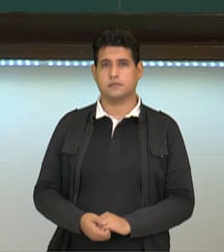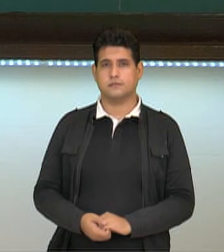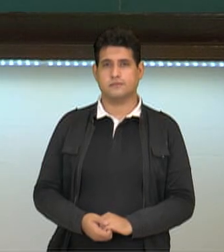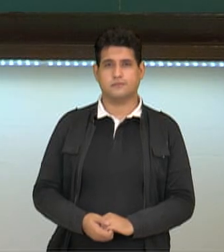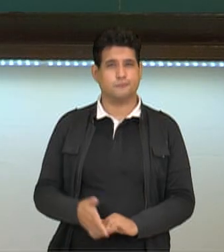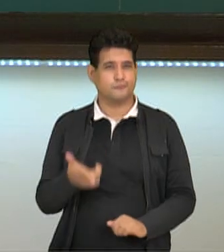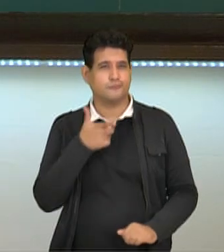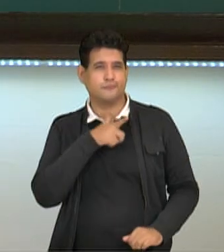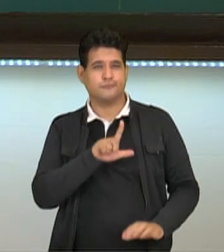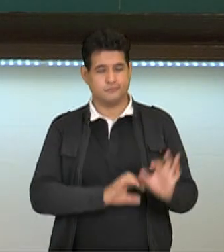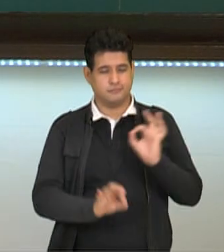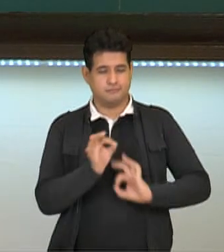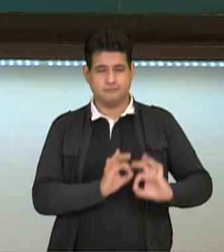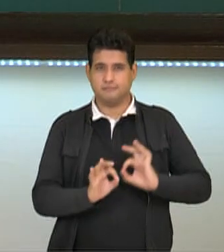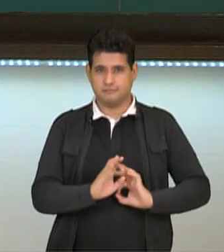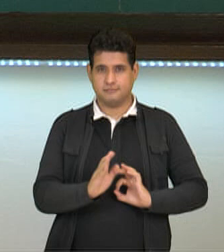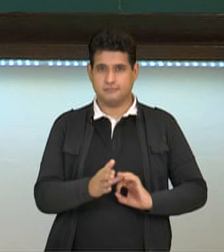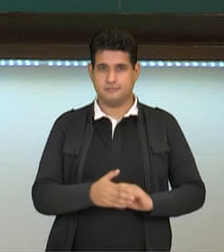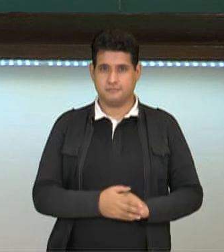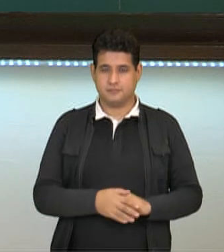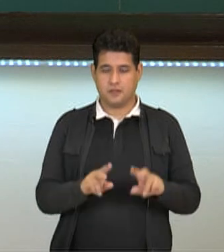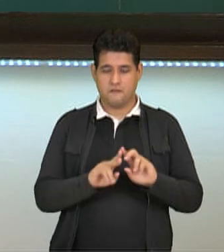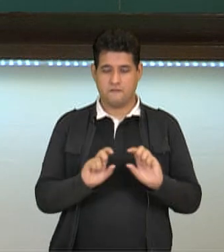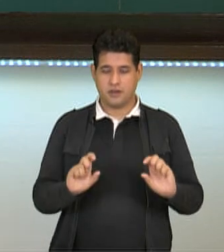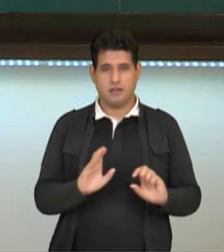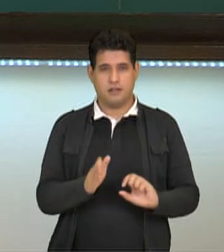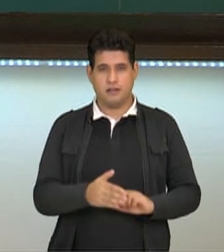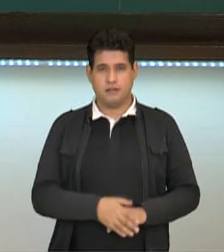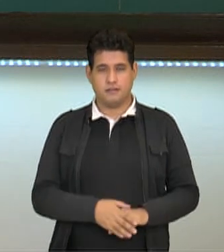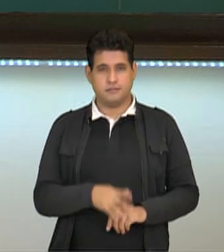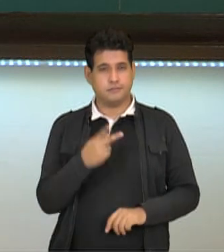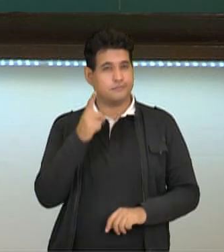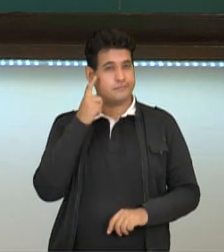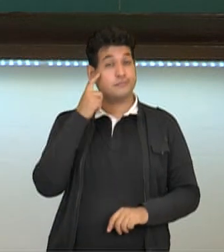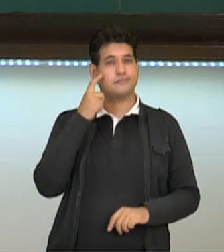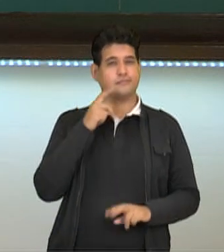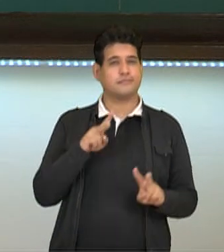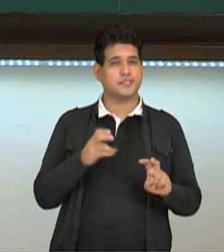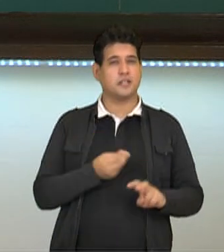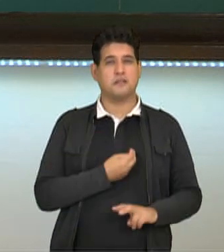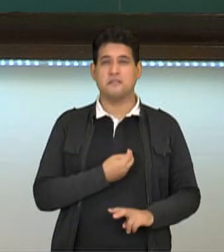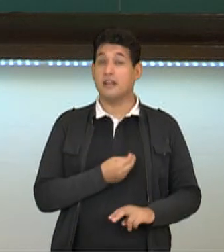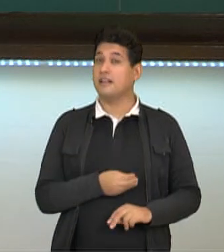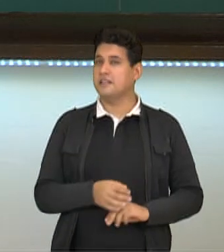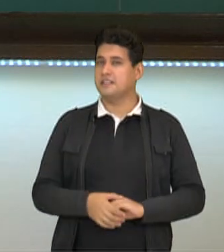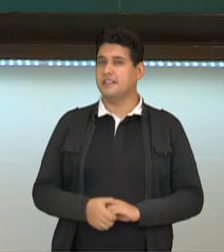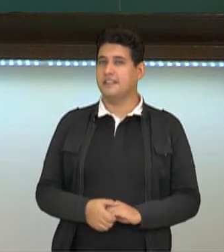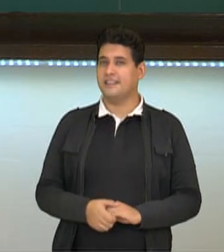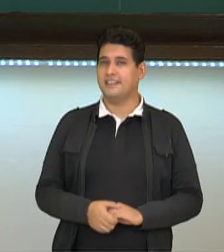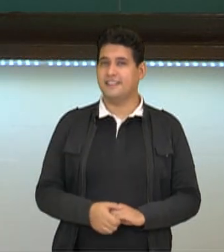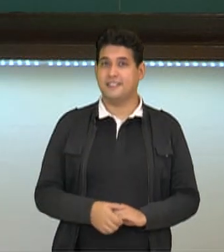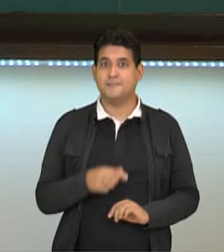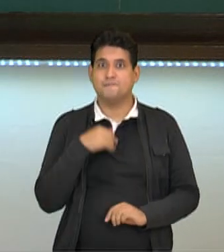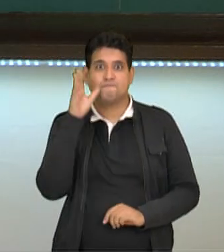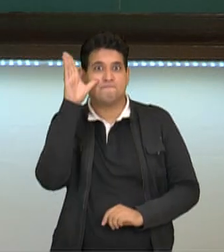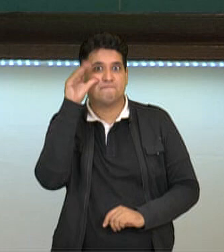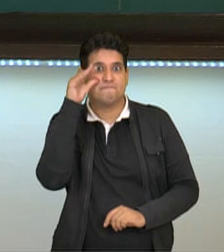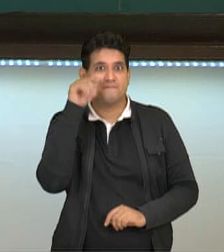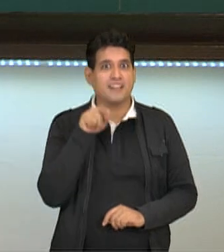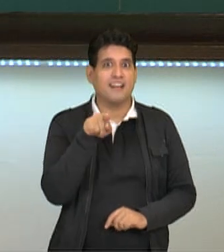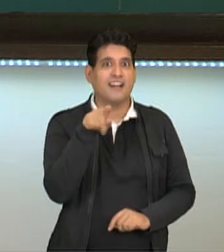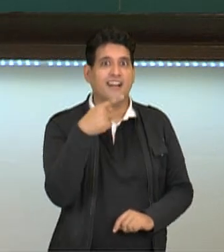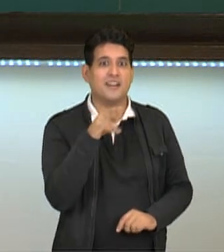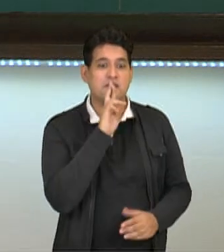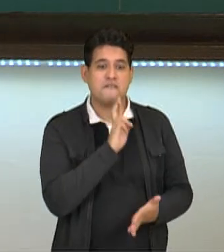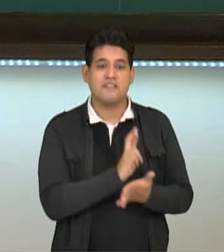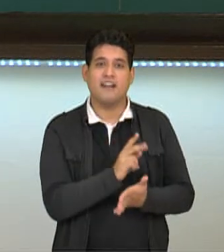Conseguiu montar a sua citação, a sua frase, o seu pensamento sobre a vida? Olha, fiquei curiosa para ver a